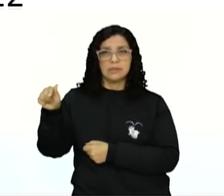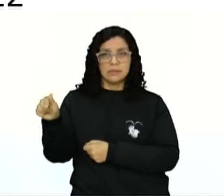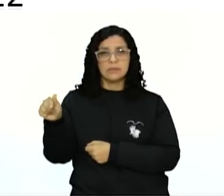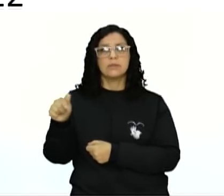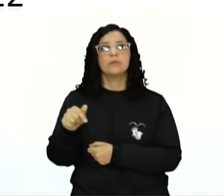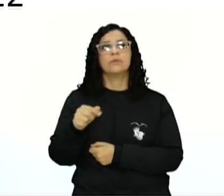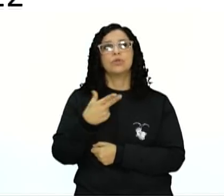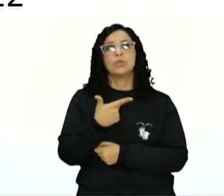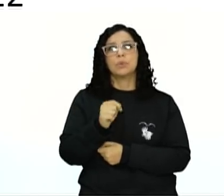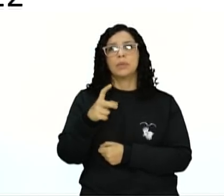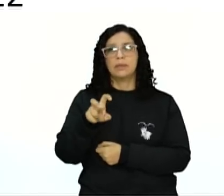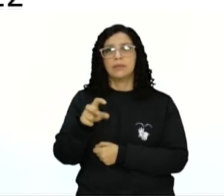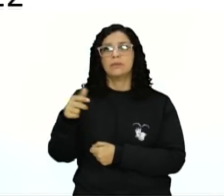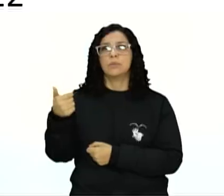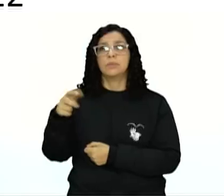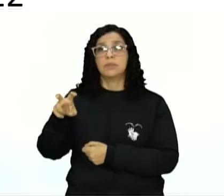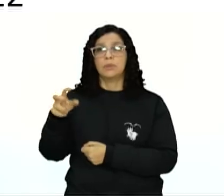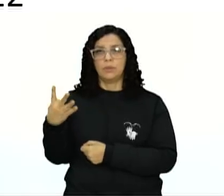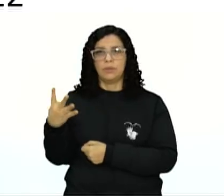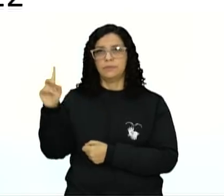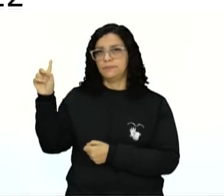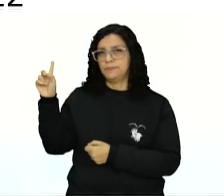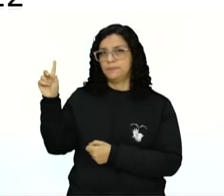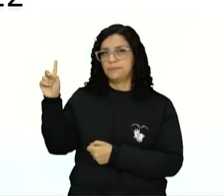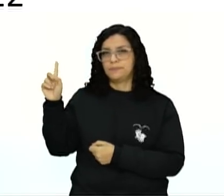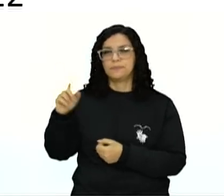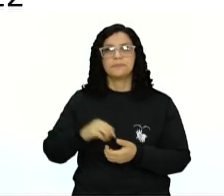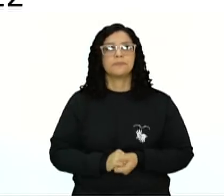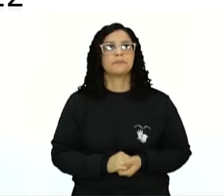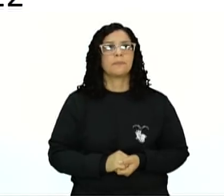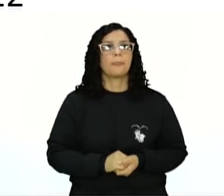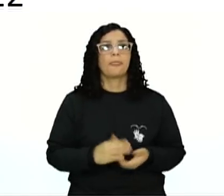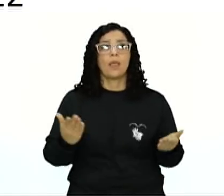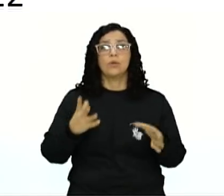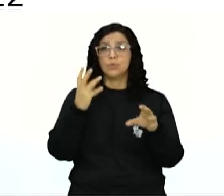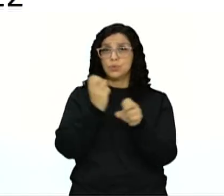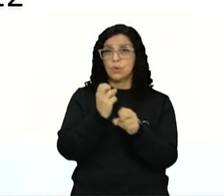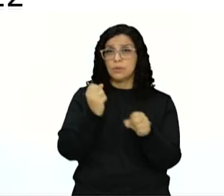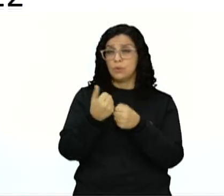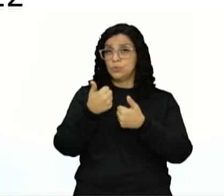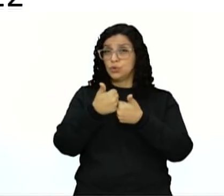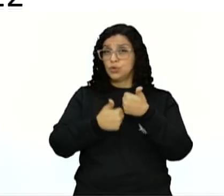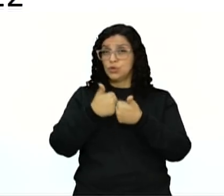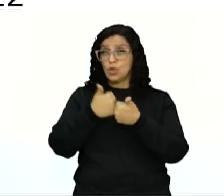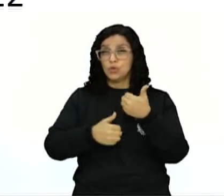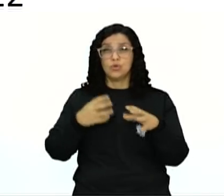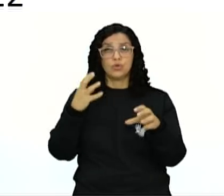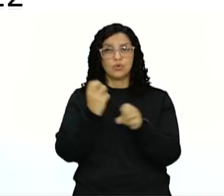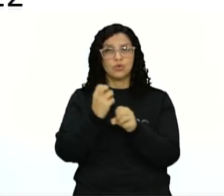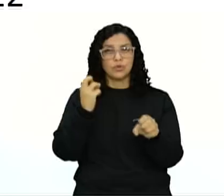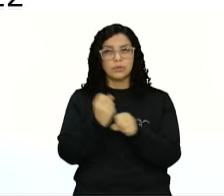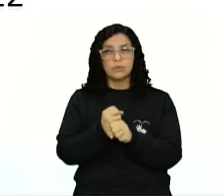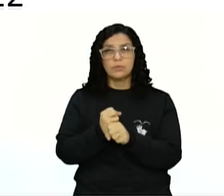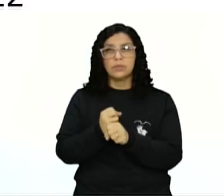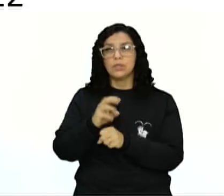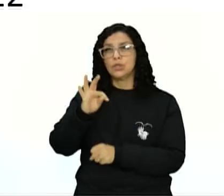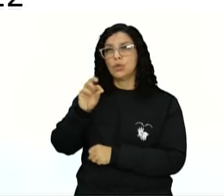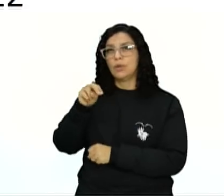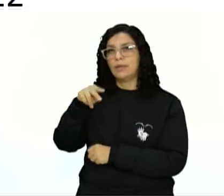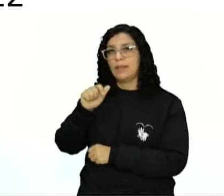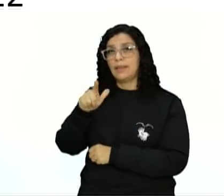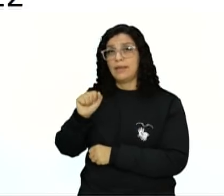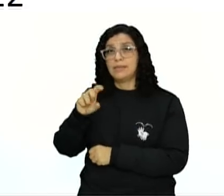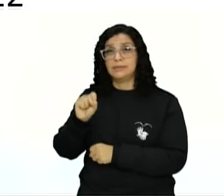52,75, em 2015 54. A quantidade de arroz, total de arroz em tonelada que deverá